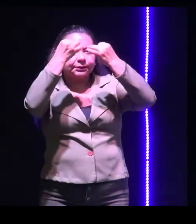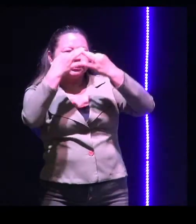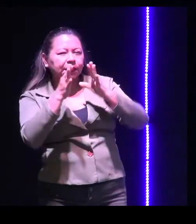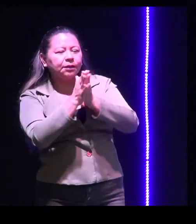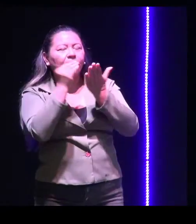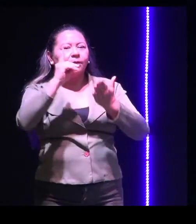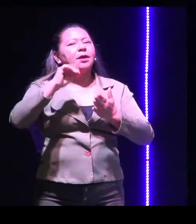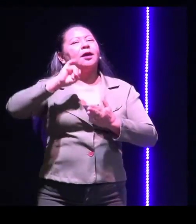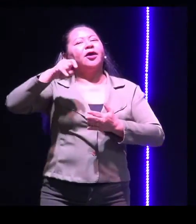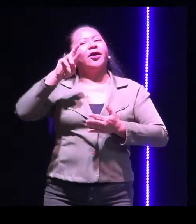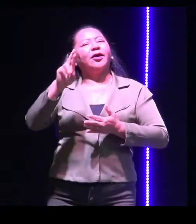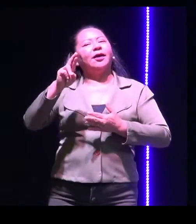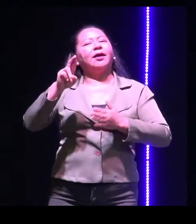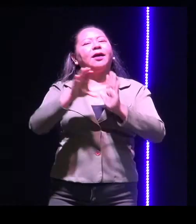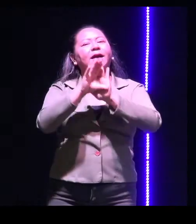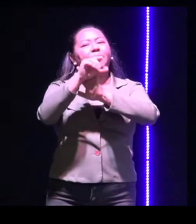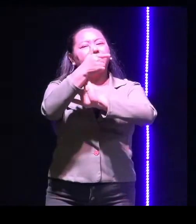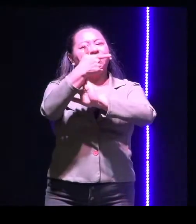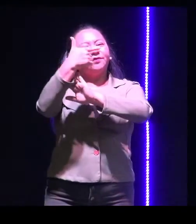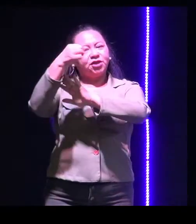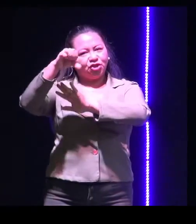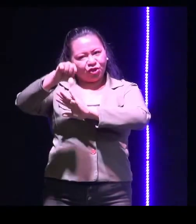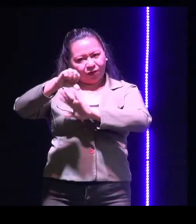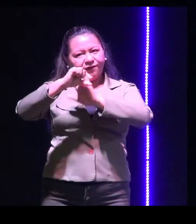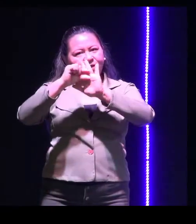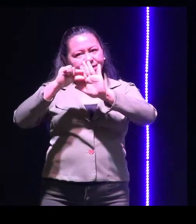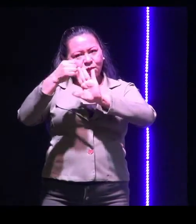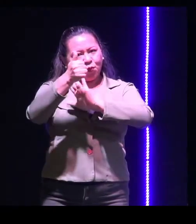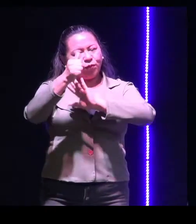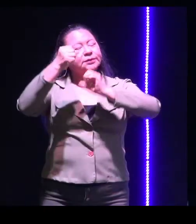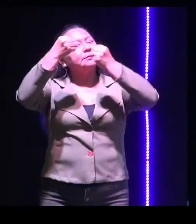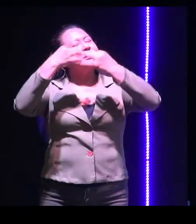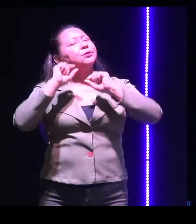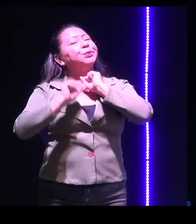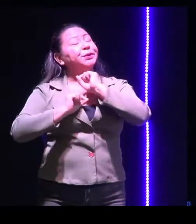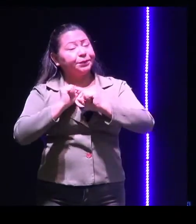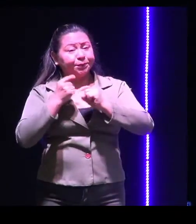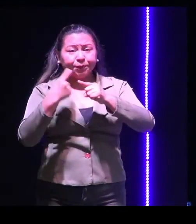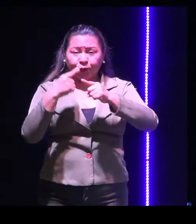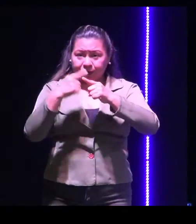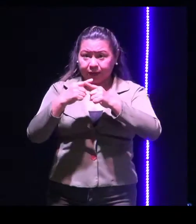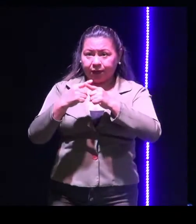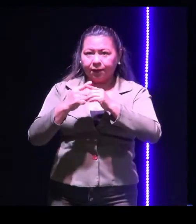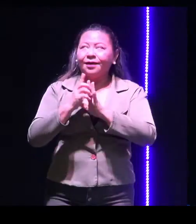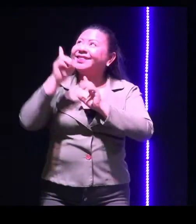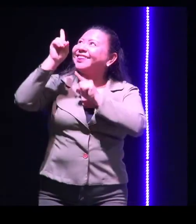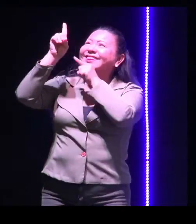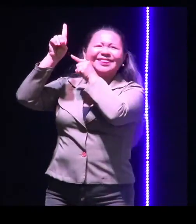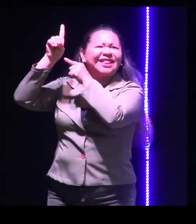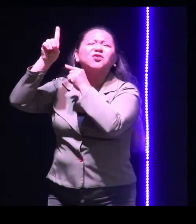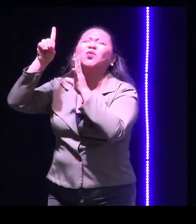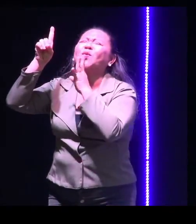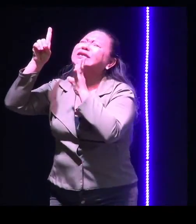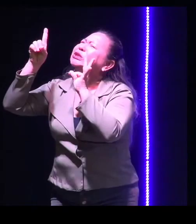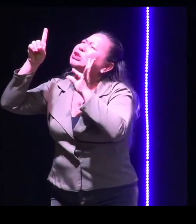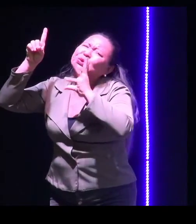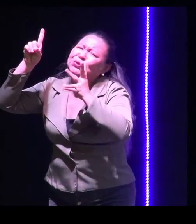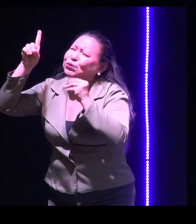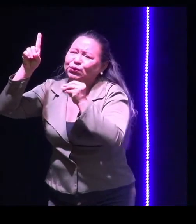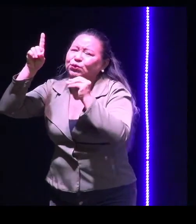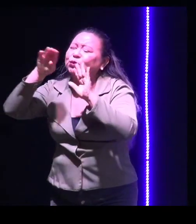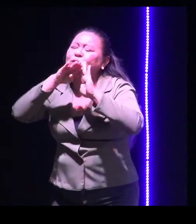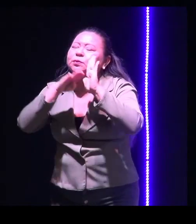diz Jeremias capítulo 29, versículo 11. Porque sou eu que conheço